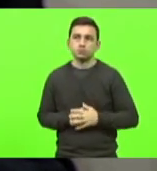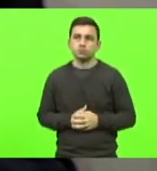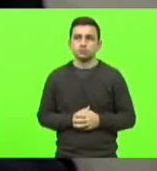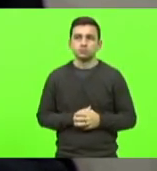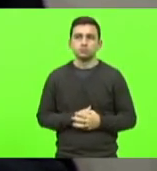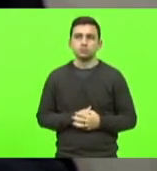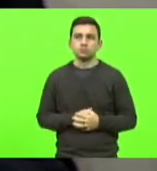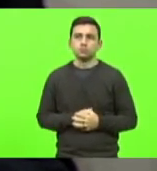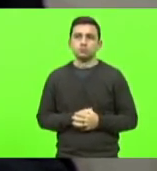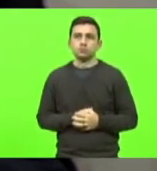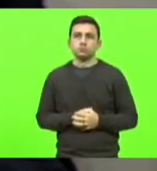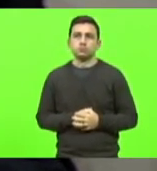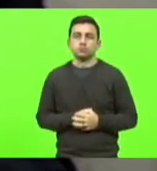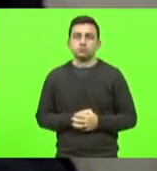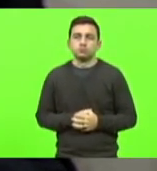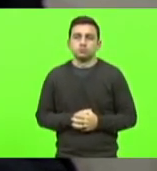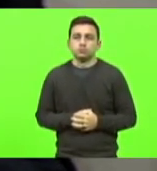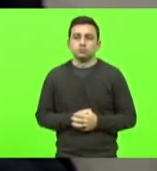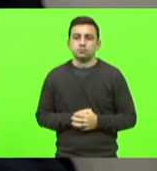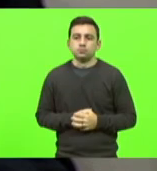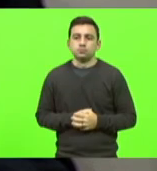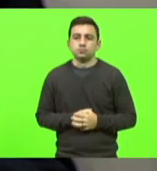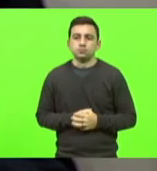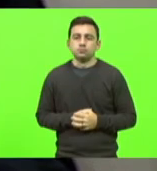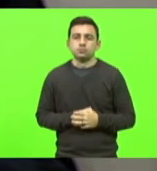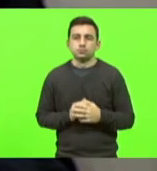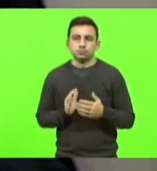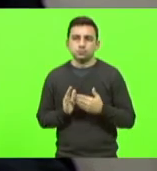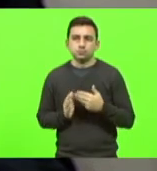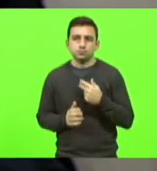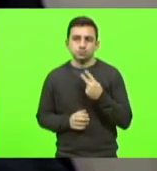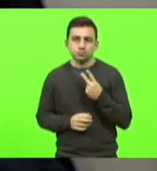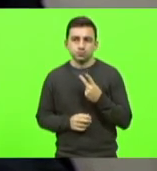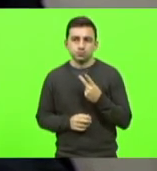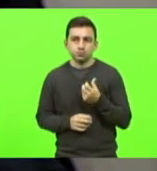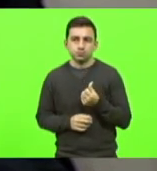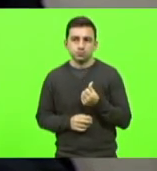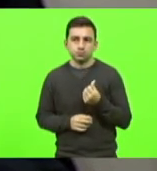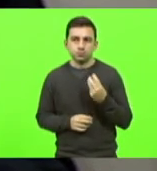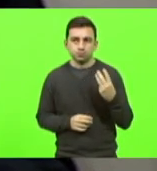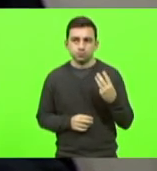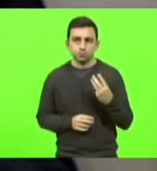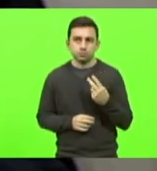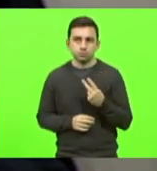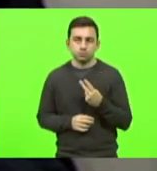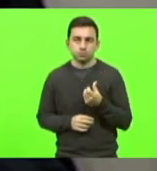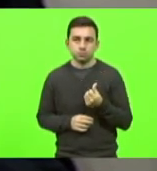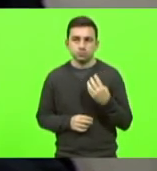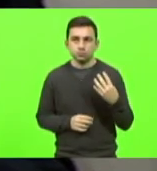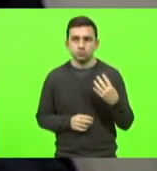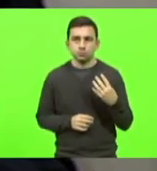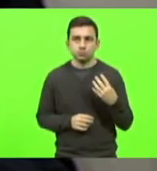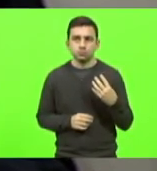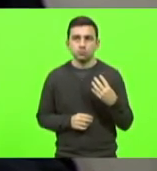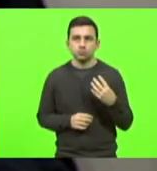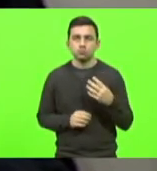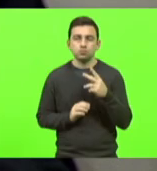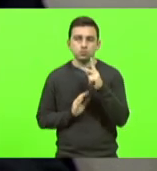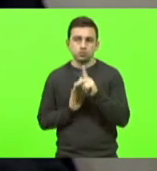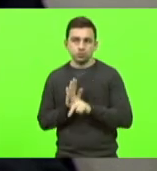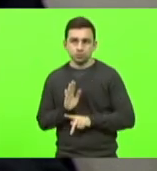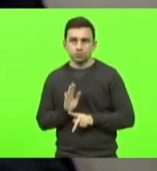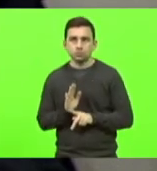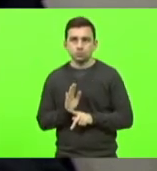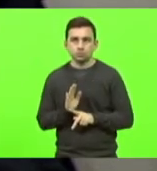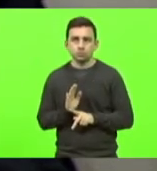pouquinho e para 263 264 entre parênteses em emenda do projeto físico que